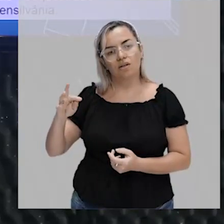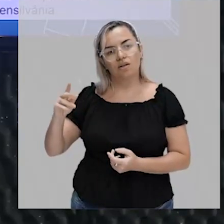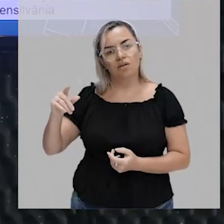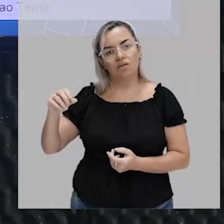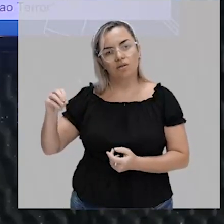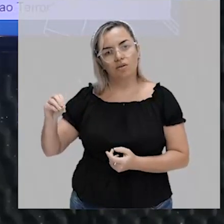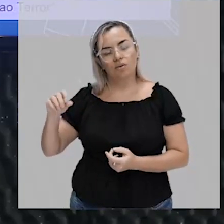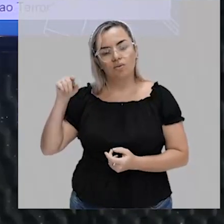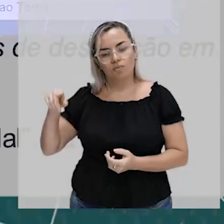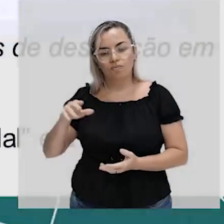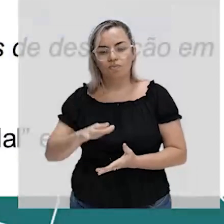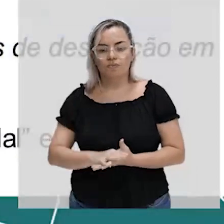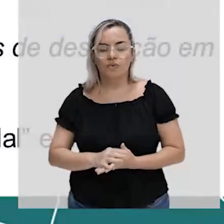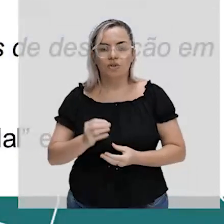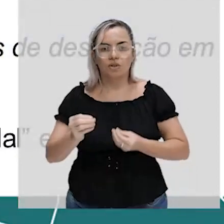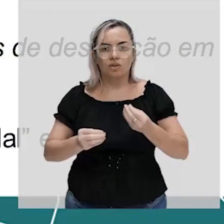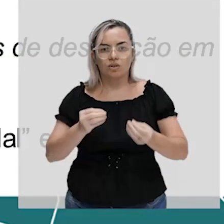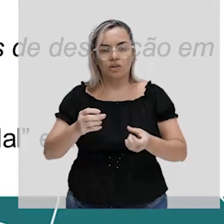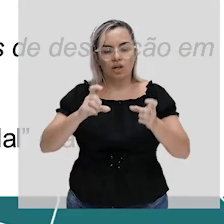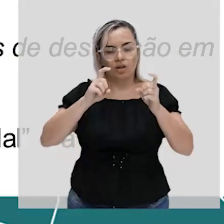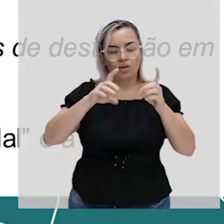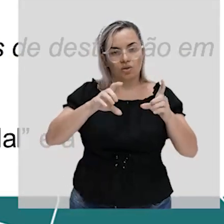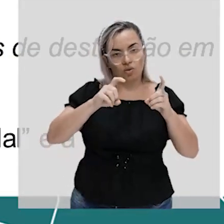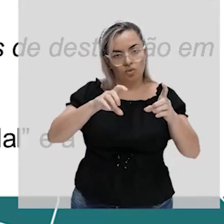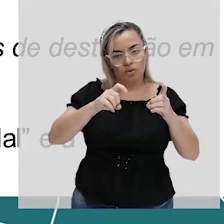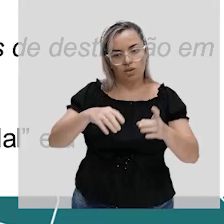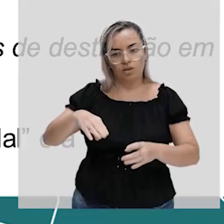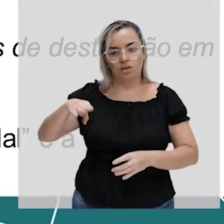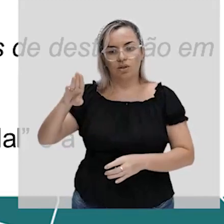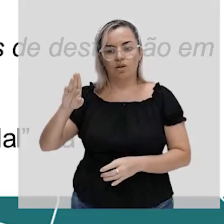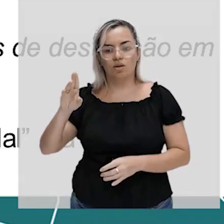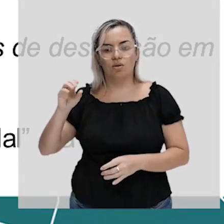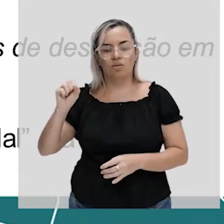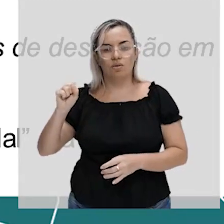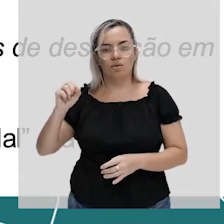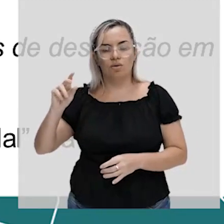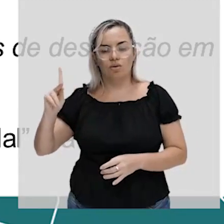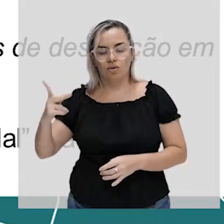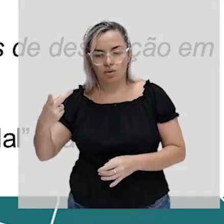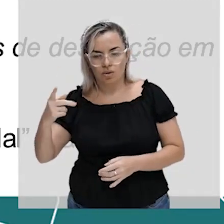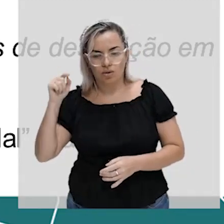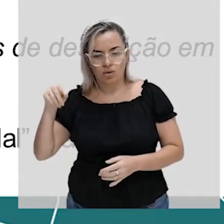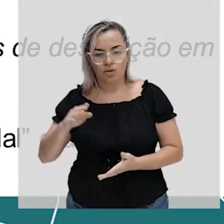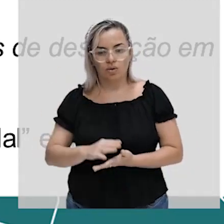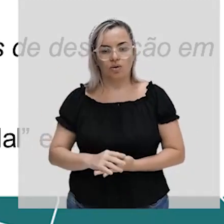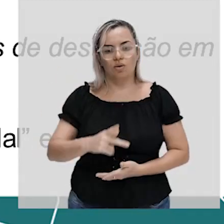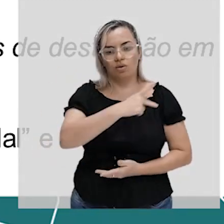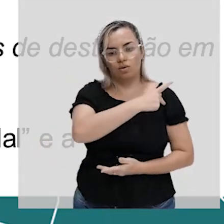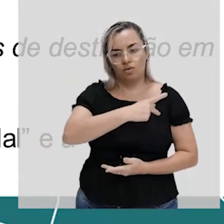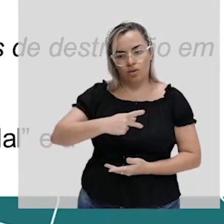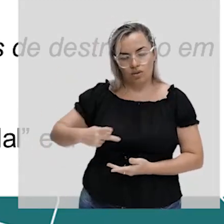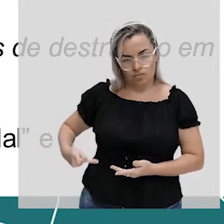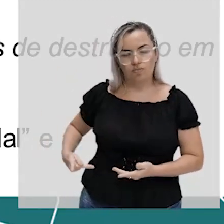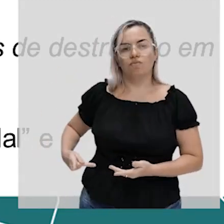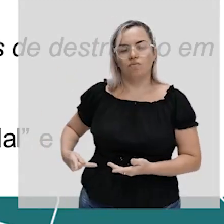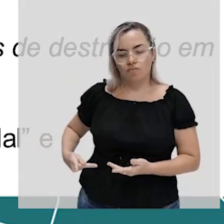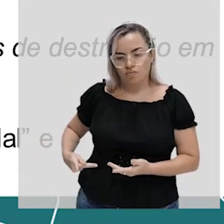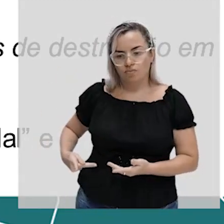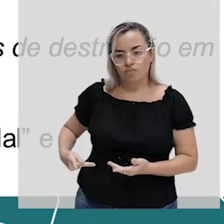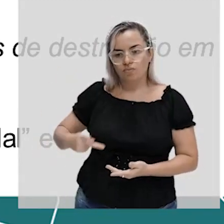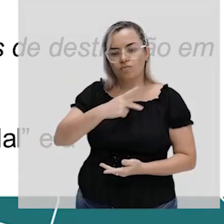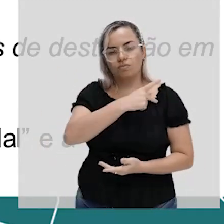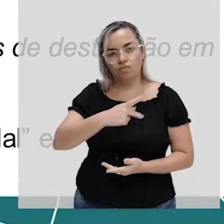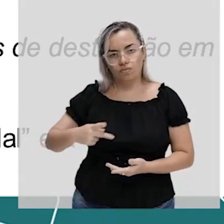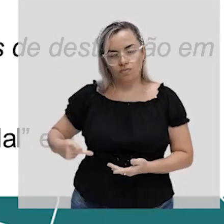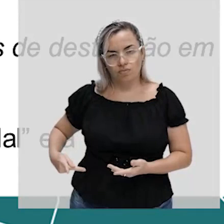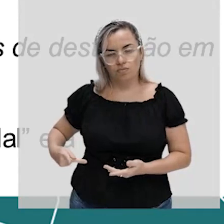doutrina Bush. O que foi isso, Marcos? Logo após os atentados terroristas, o então presidente à época, né, o então George W.